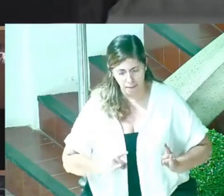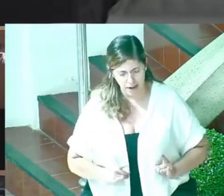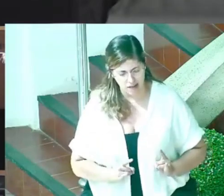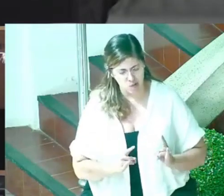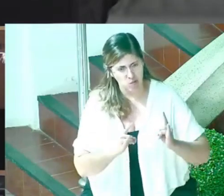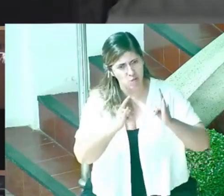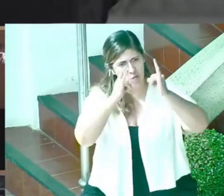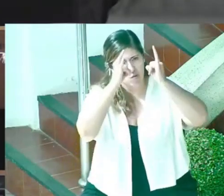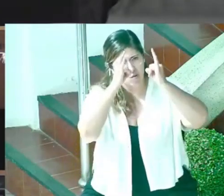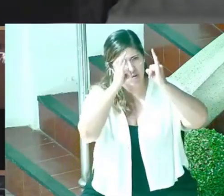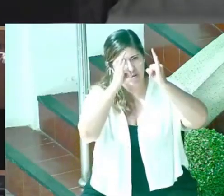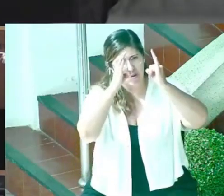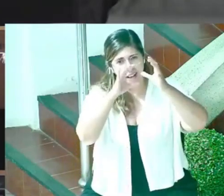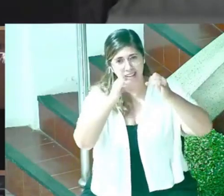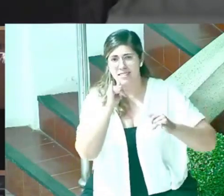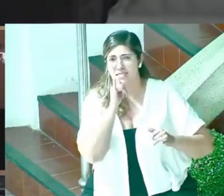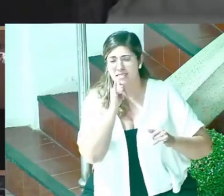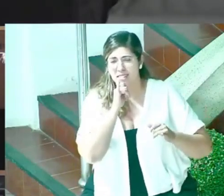Acabo com a frente do carro.